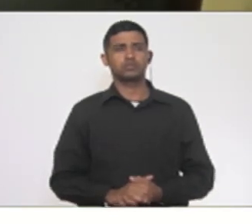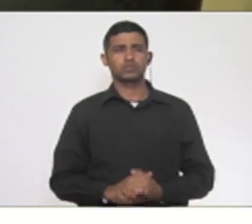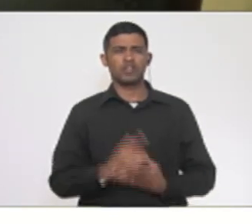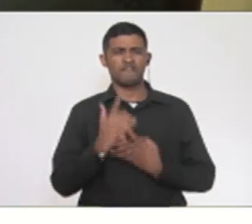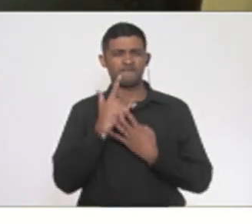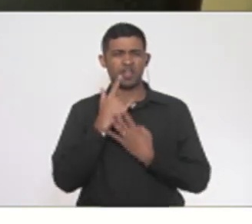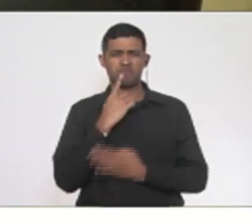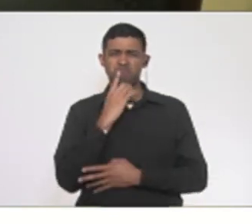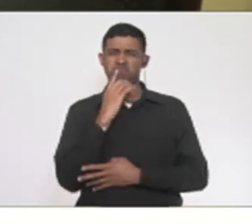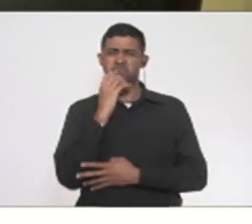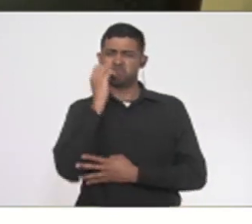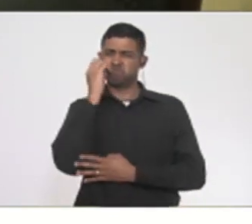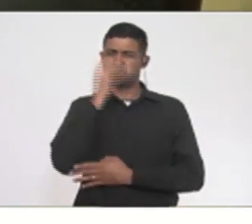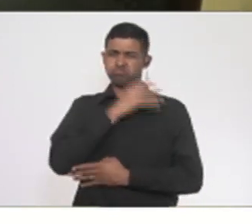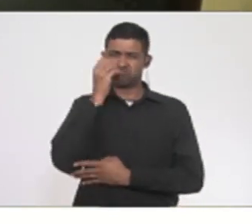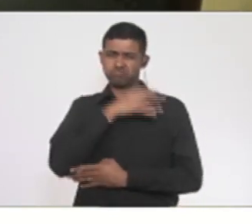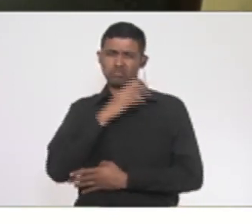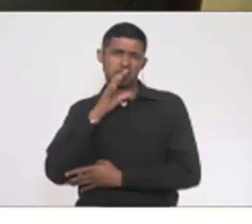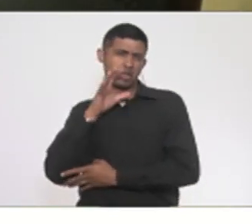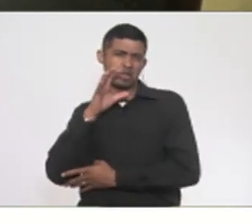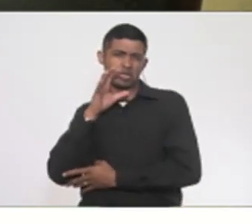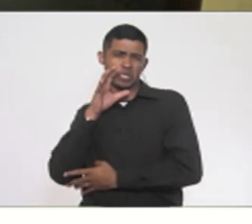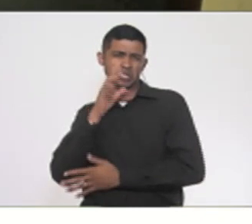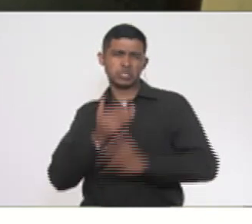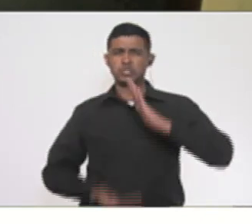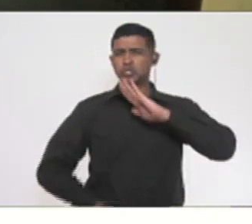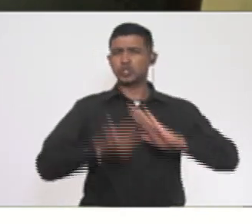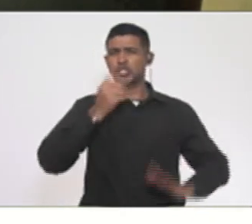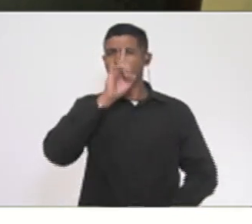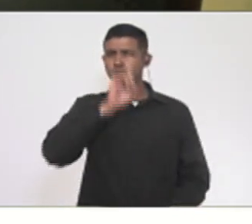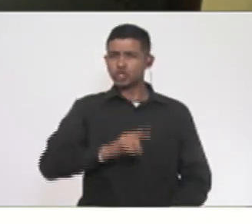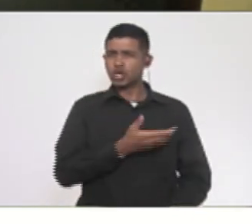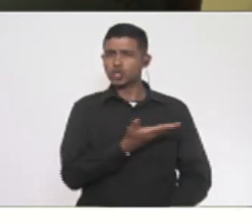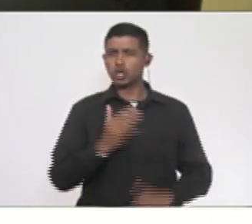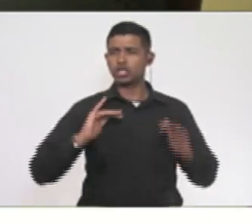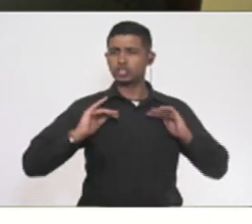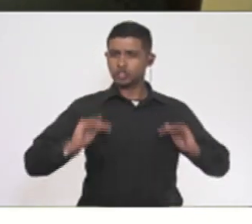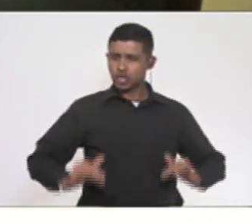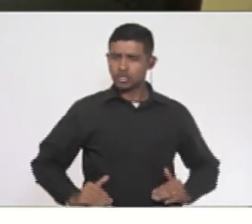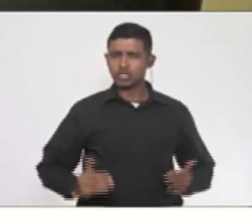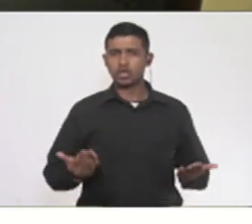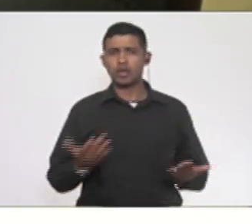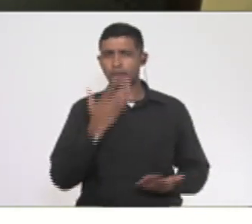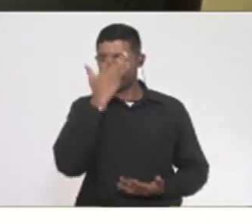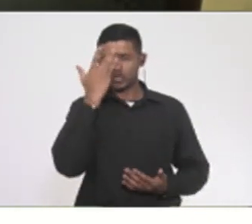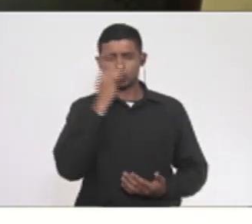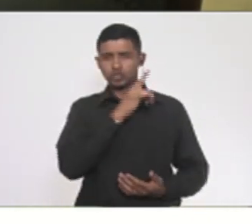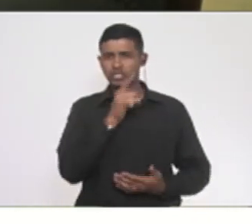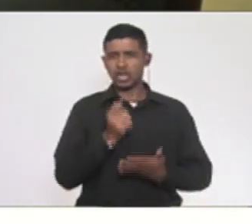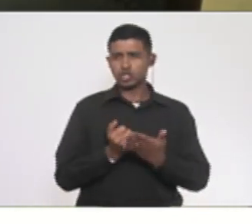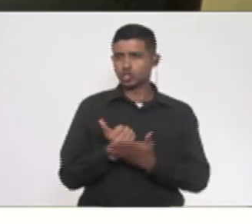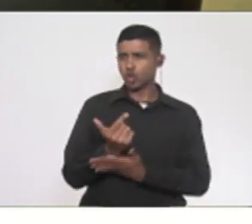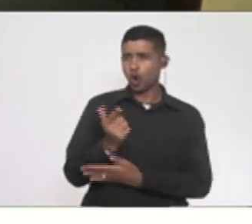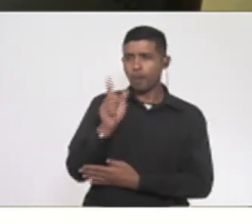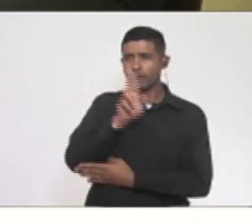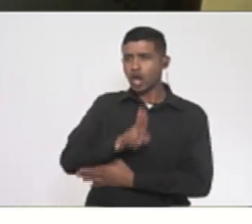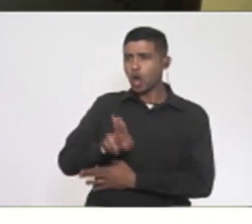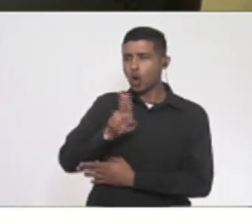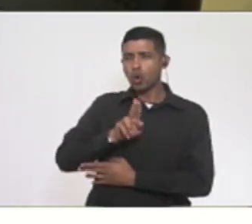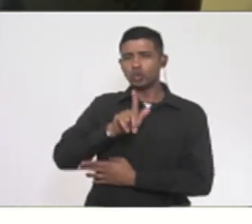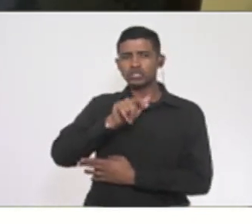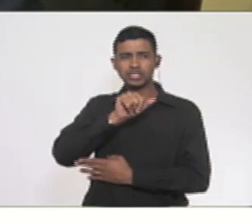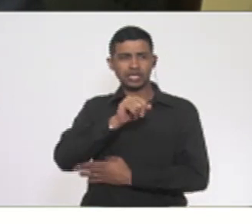usurpação do direito do cidadão e das pessoas que consomem o gás, pela forma